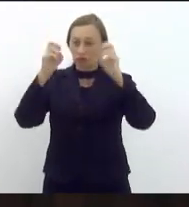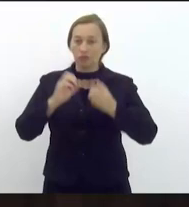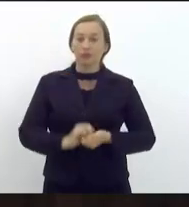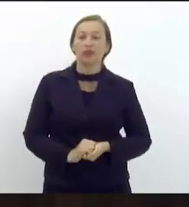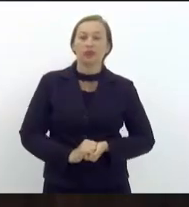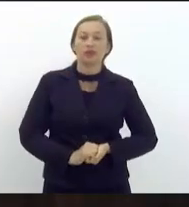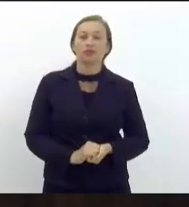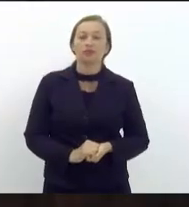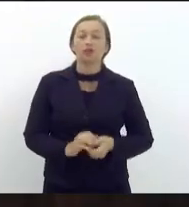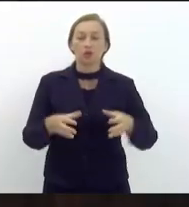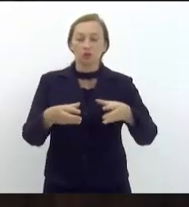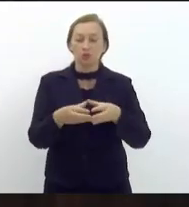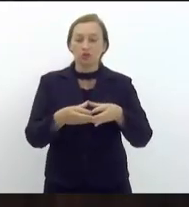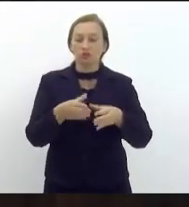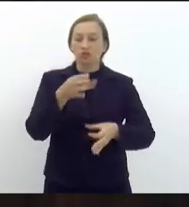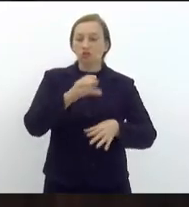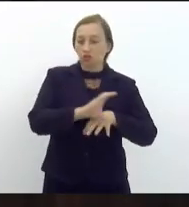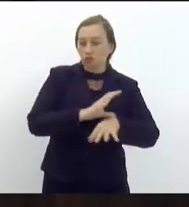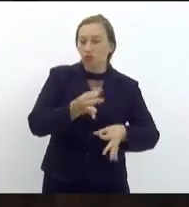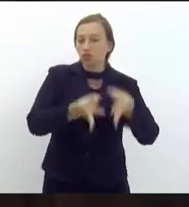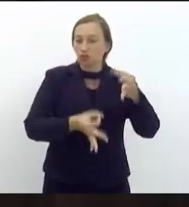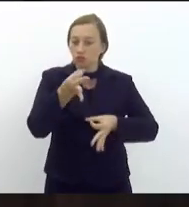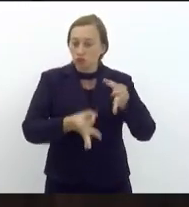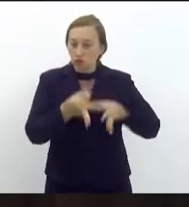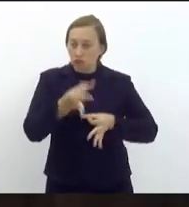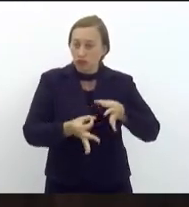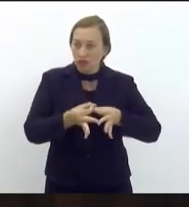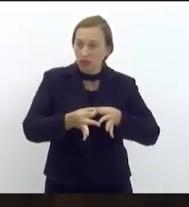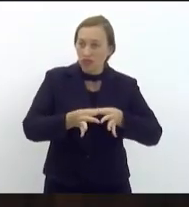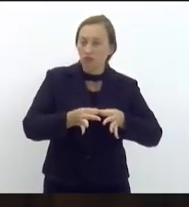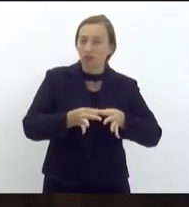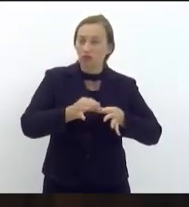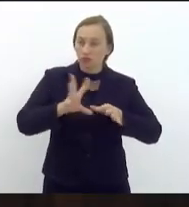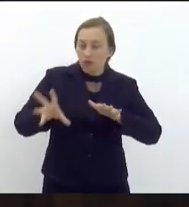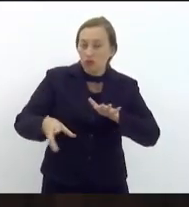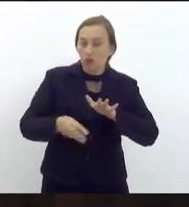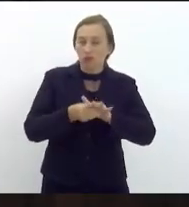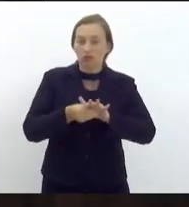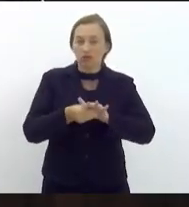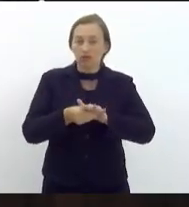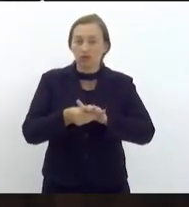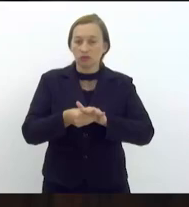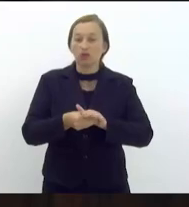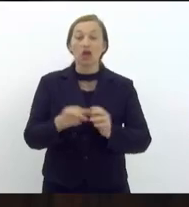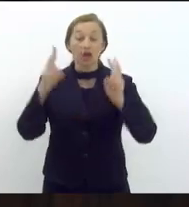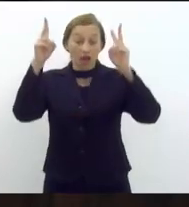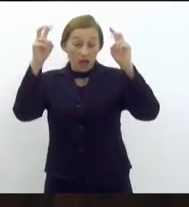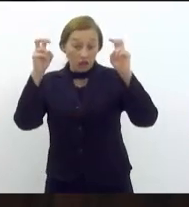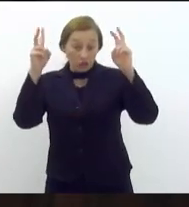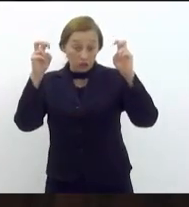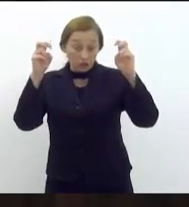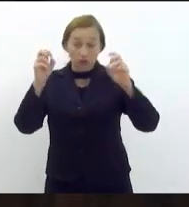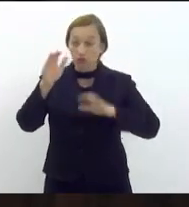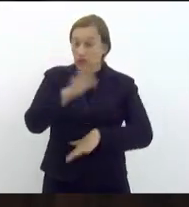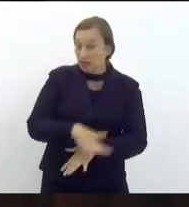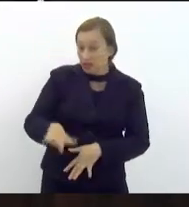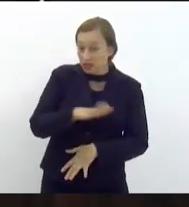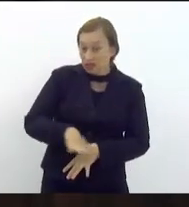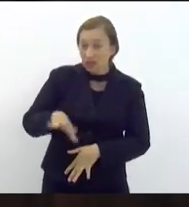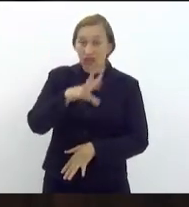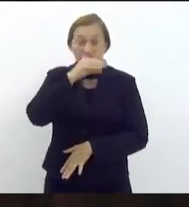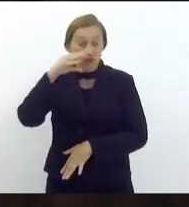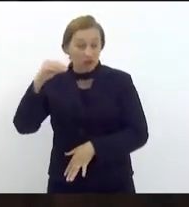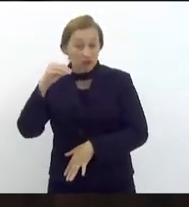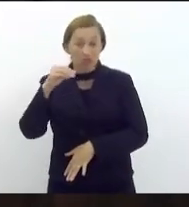pareceres das comissões Constituição e justiça pela constitucionalidade com emenda de assuntos da criança do